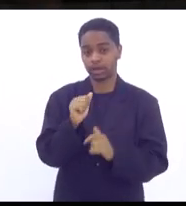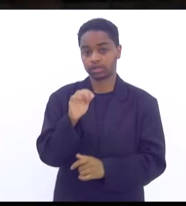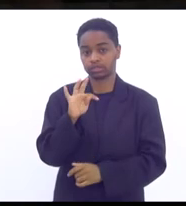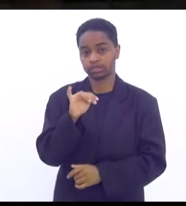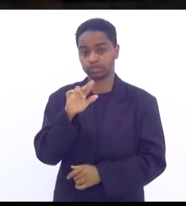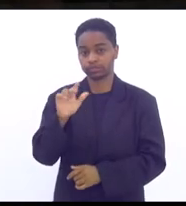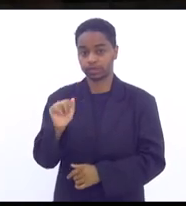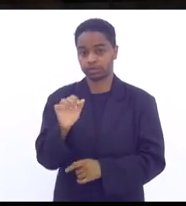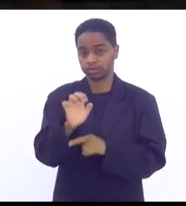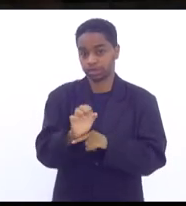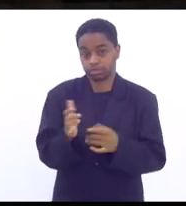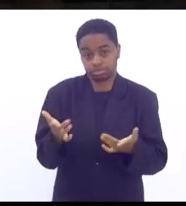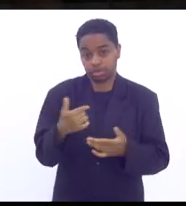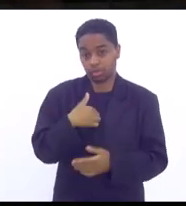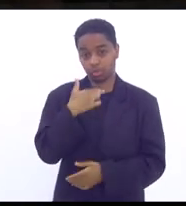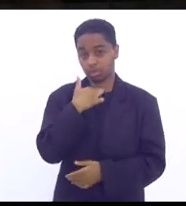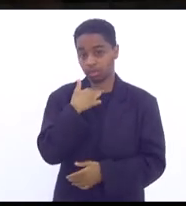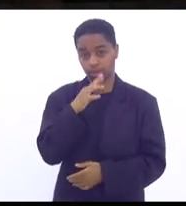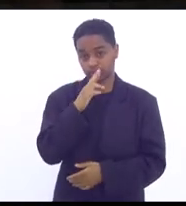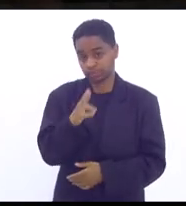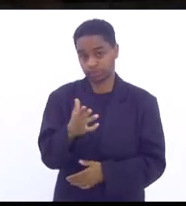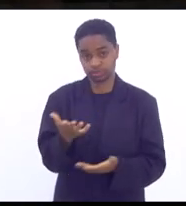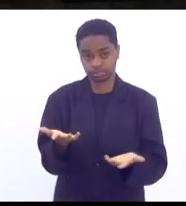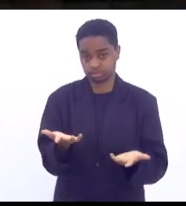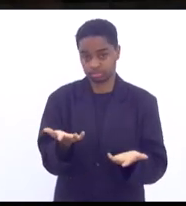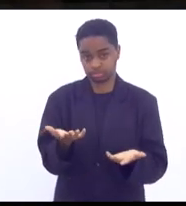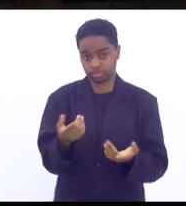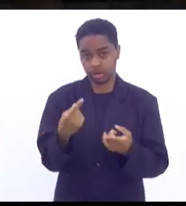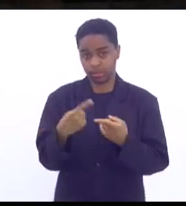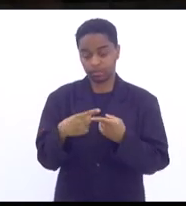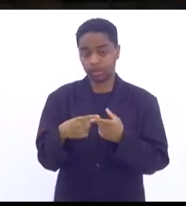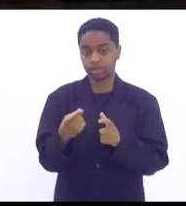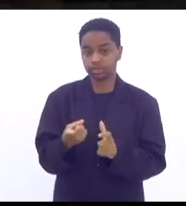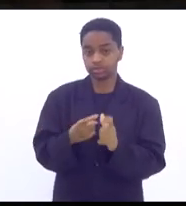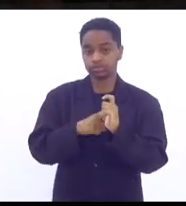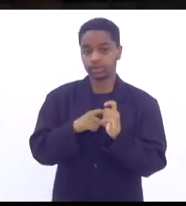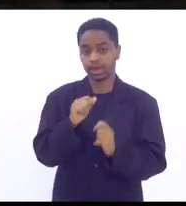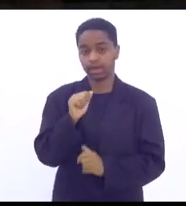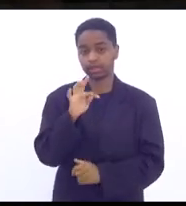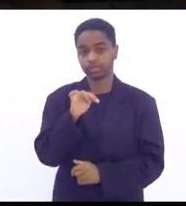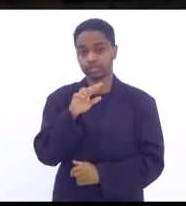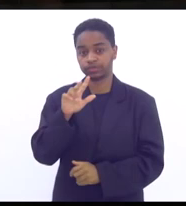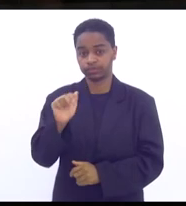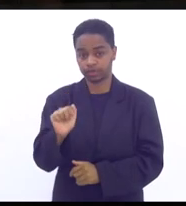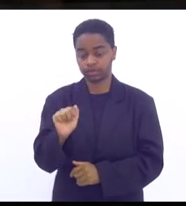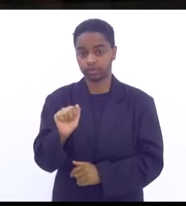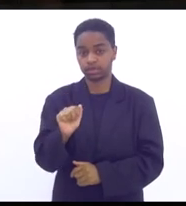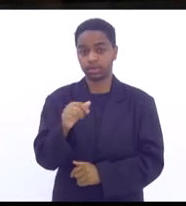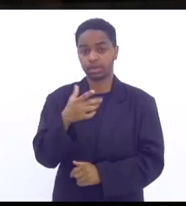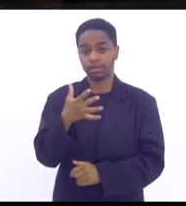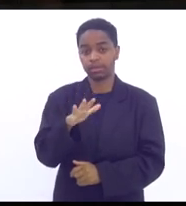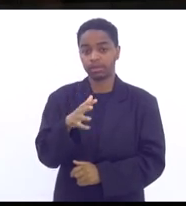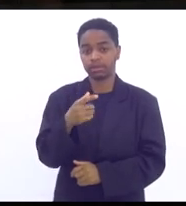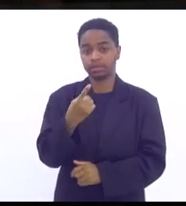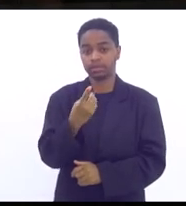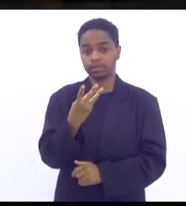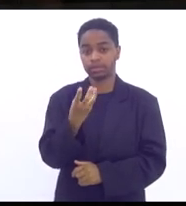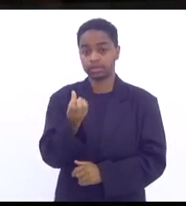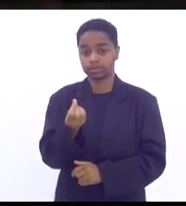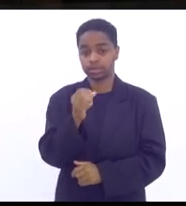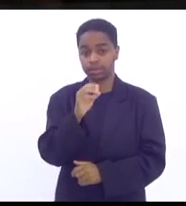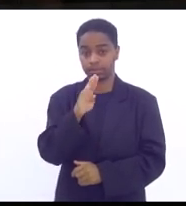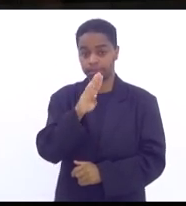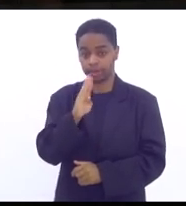Eu não posso responder. A dívida ativa do Estado está na ordem de 136 bilhões